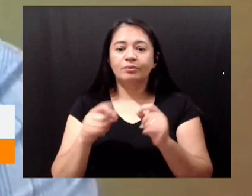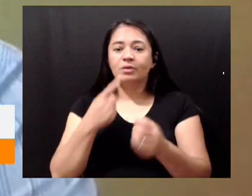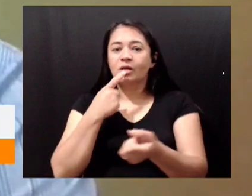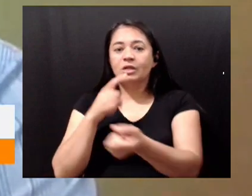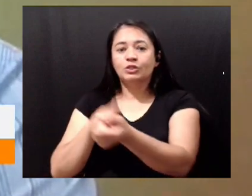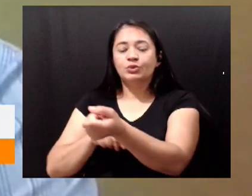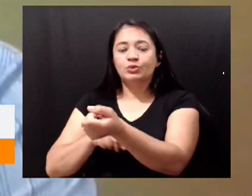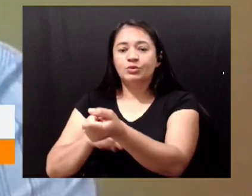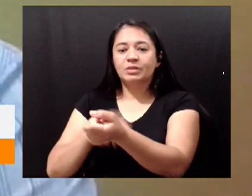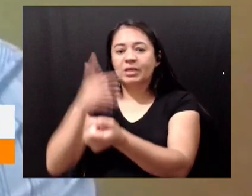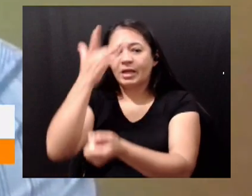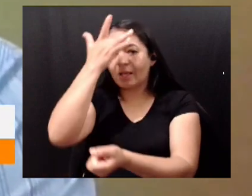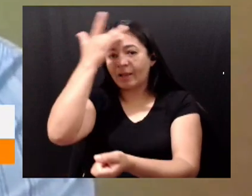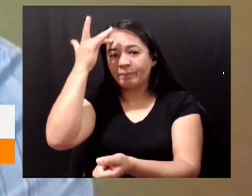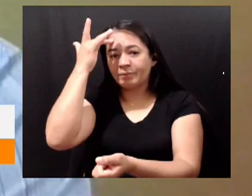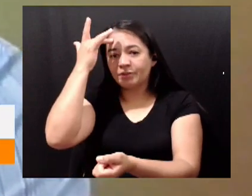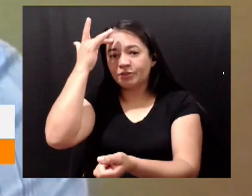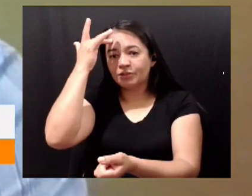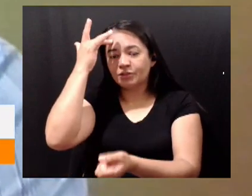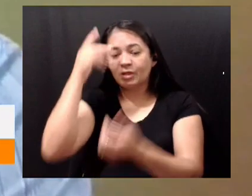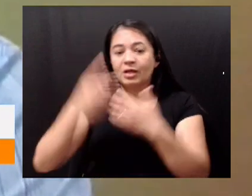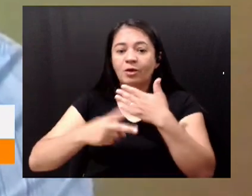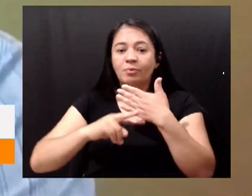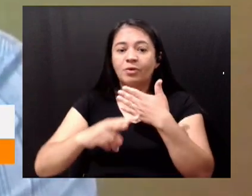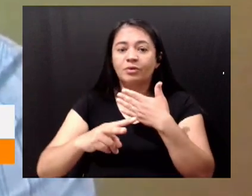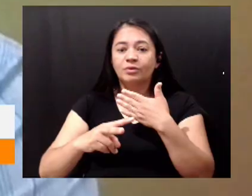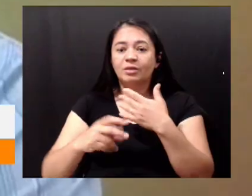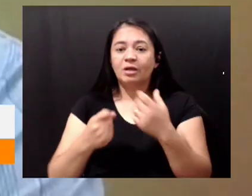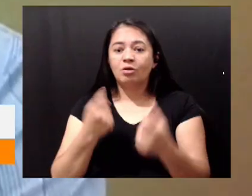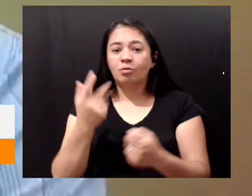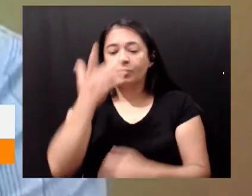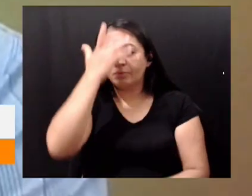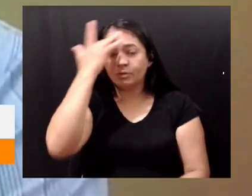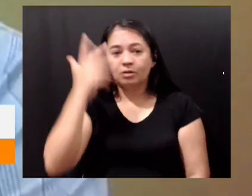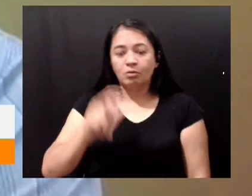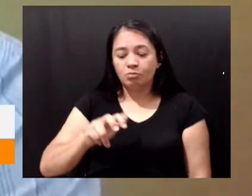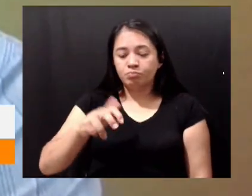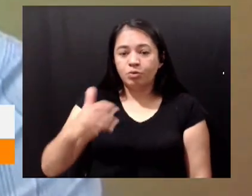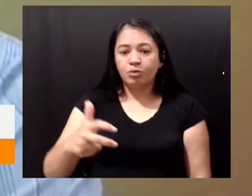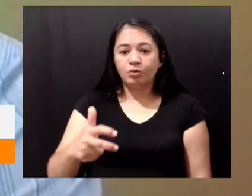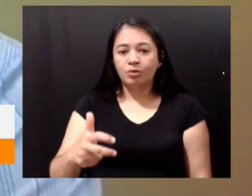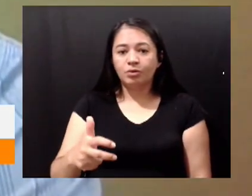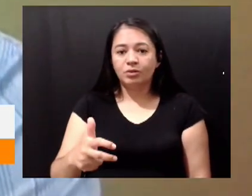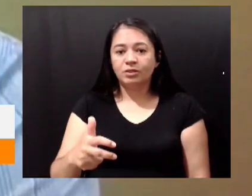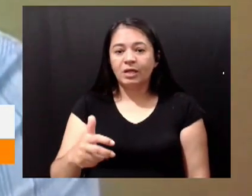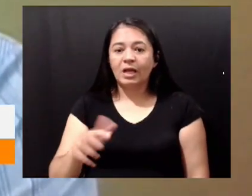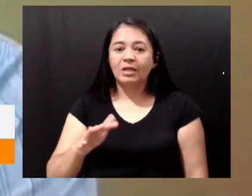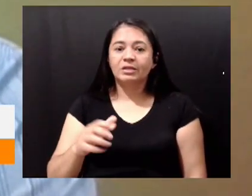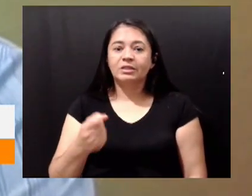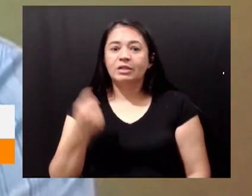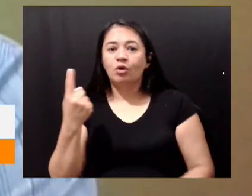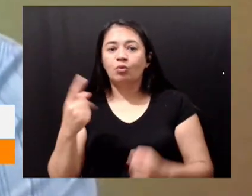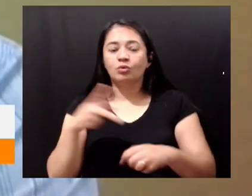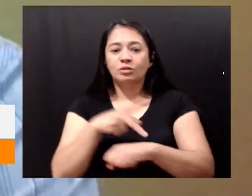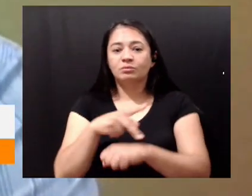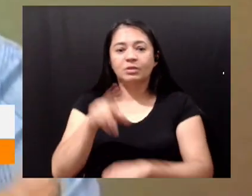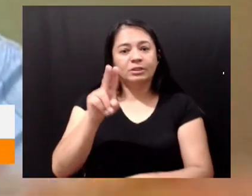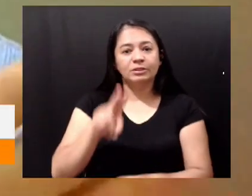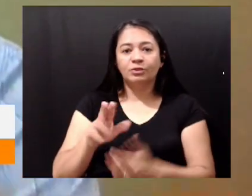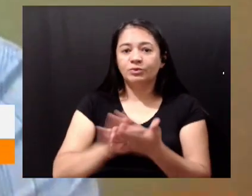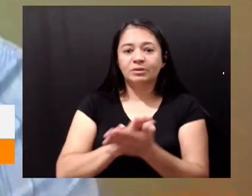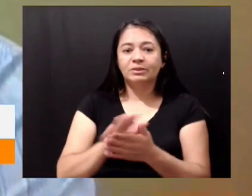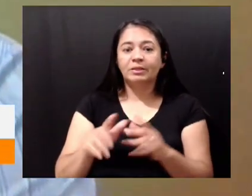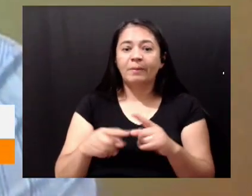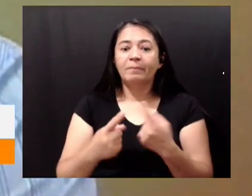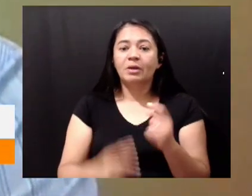tem uma reação muito importante e levava algumas pessoas a óbito, e ela chegou a ser Uhum. banida em vários países, mas na verdade, ao